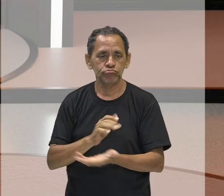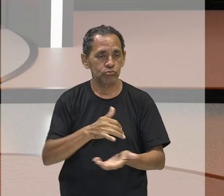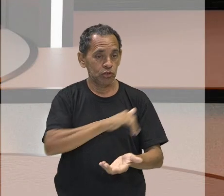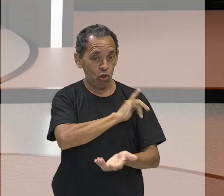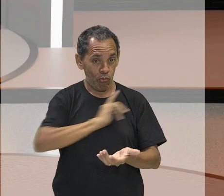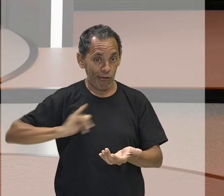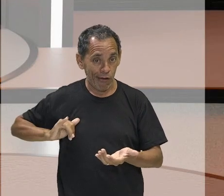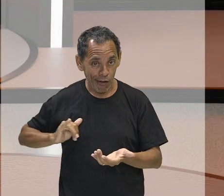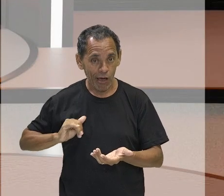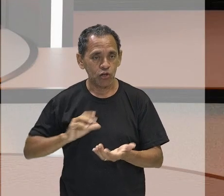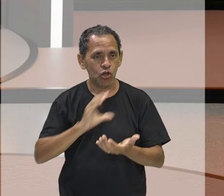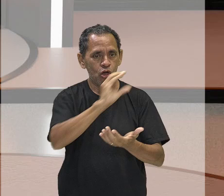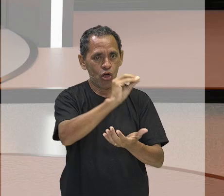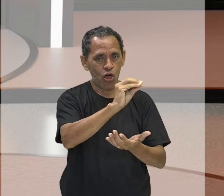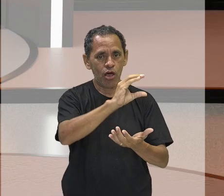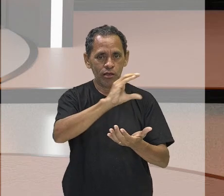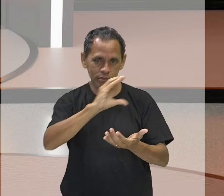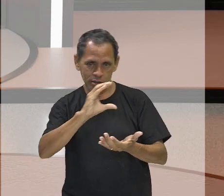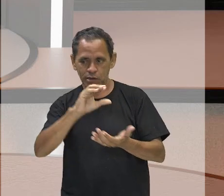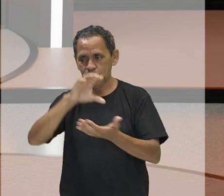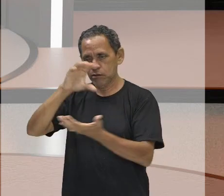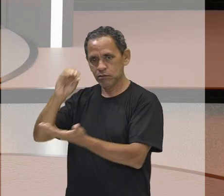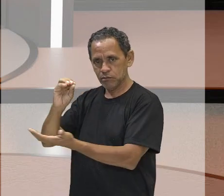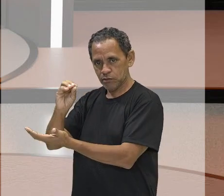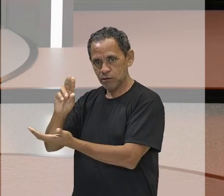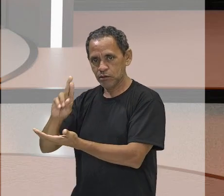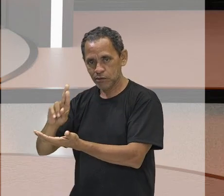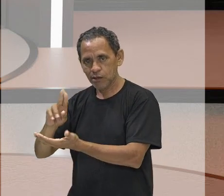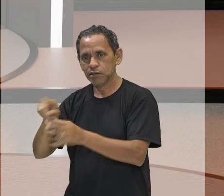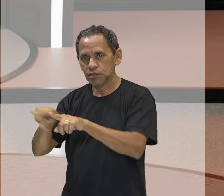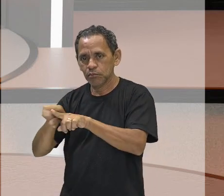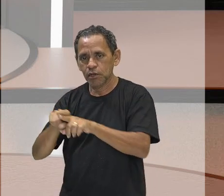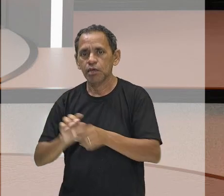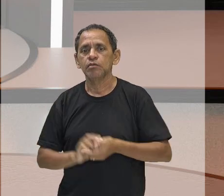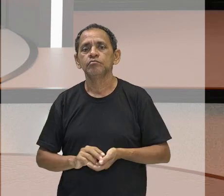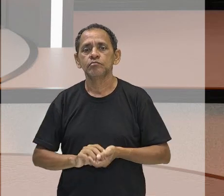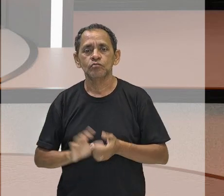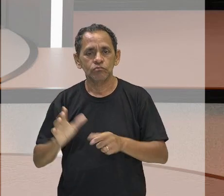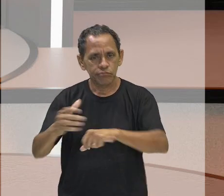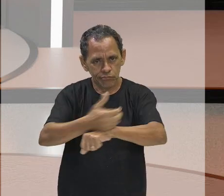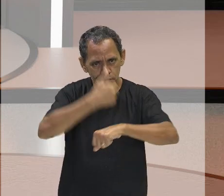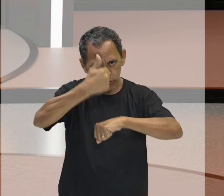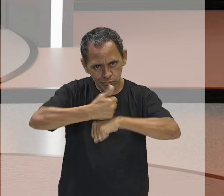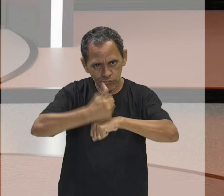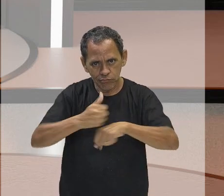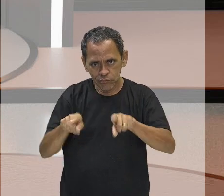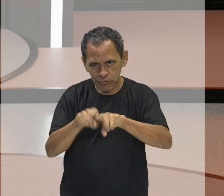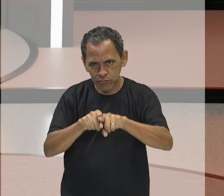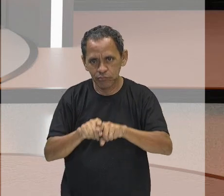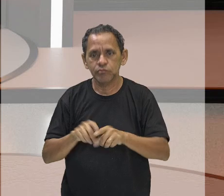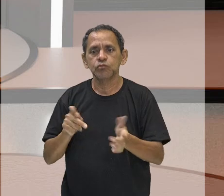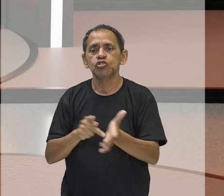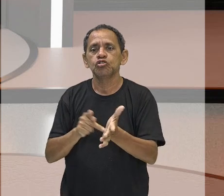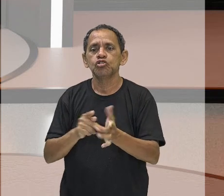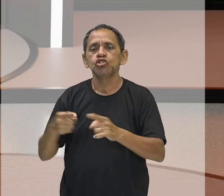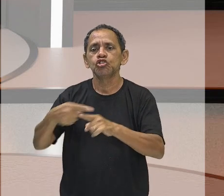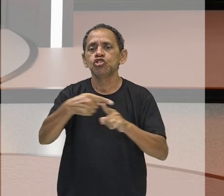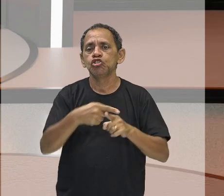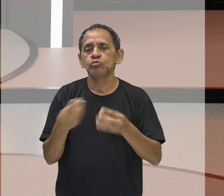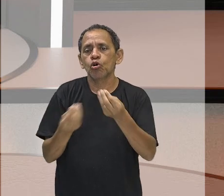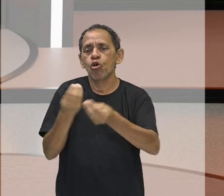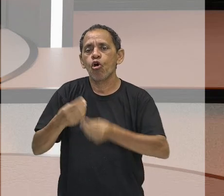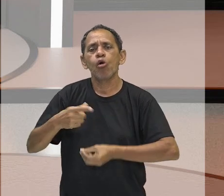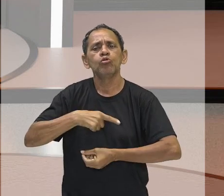e o Império Romano do Oriente. Fato de colonização, tá, gente? Fato também de existir